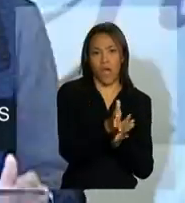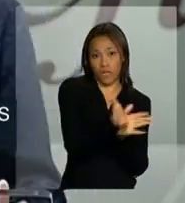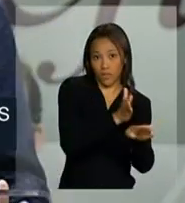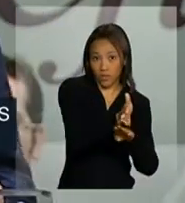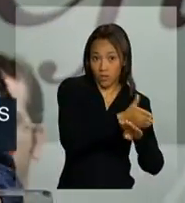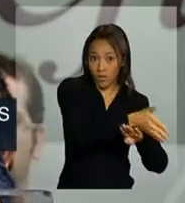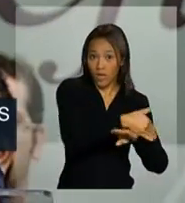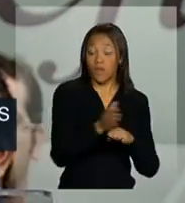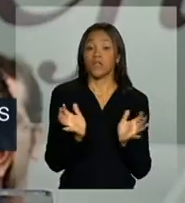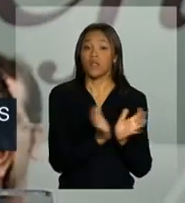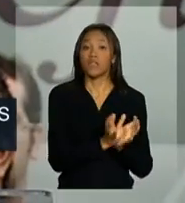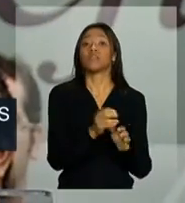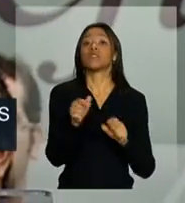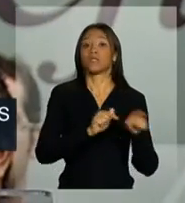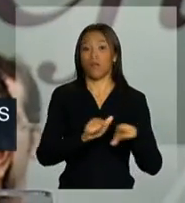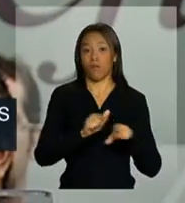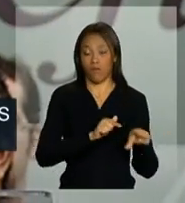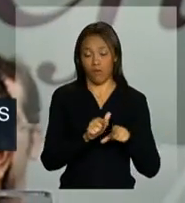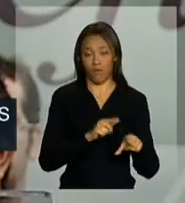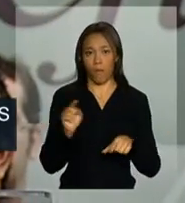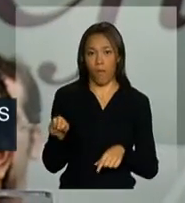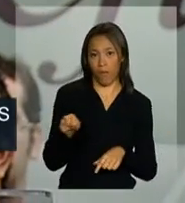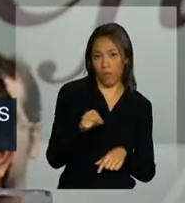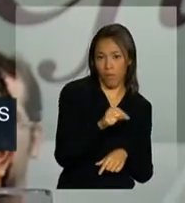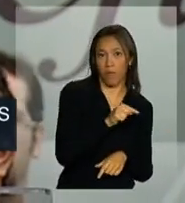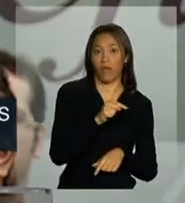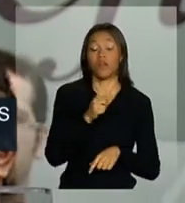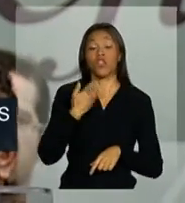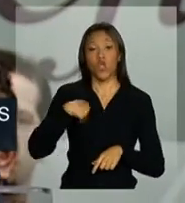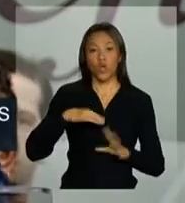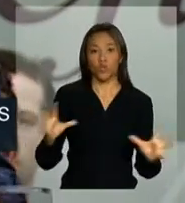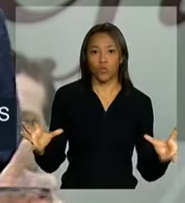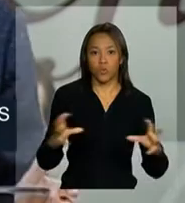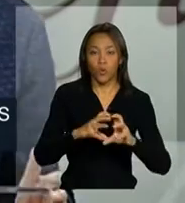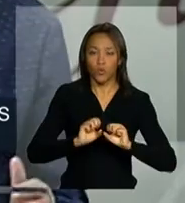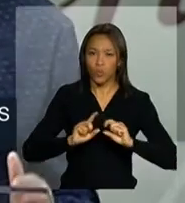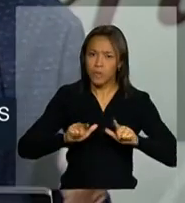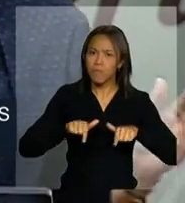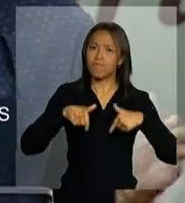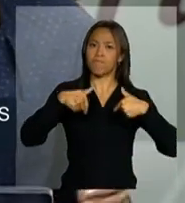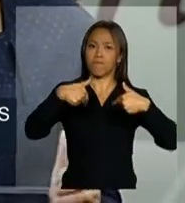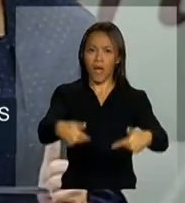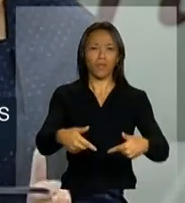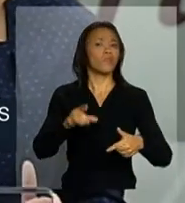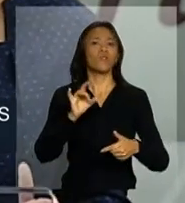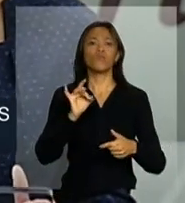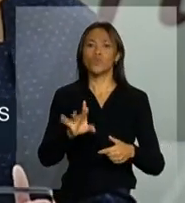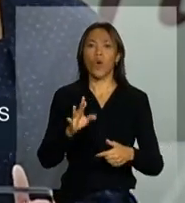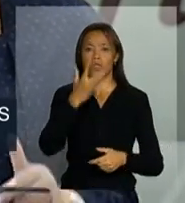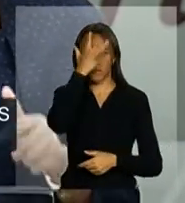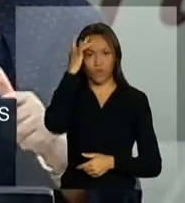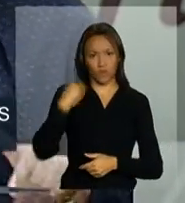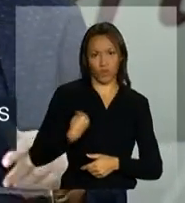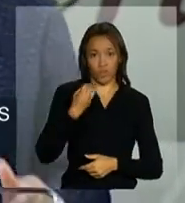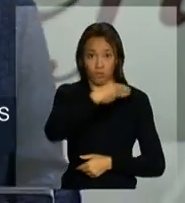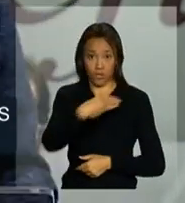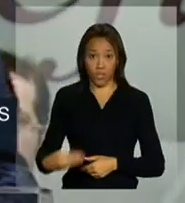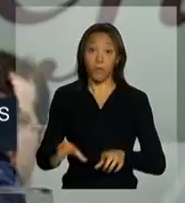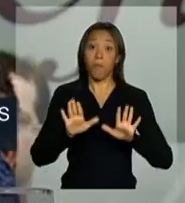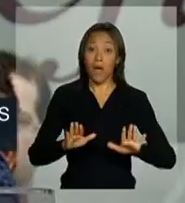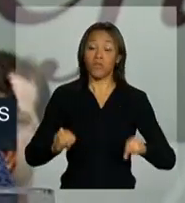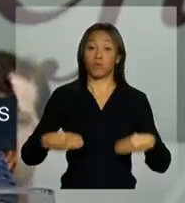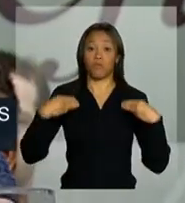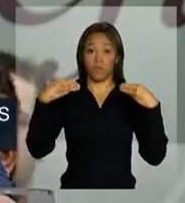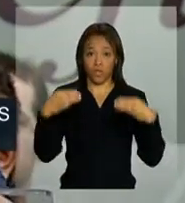e trabalho. E estamos empenhados, não só os ministros aqui presentes, mas é o